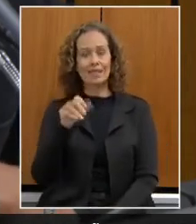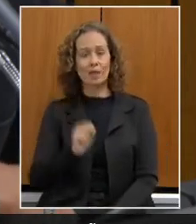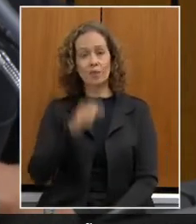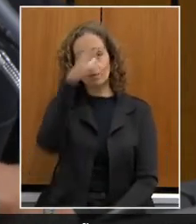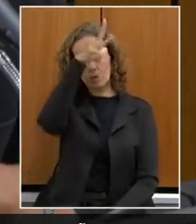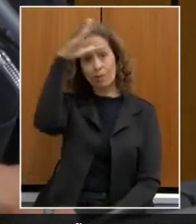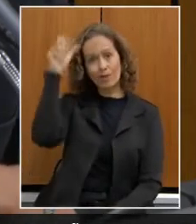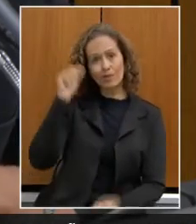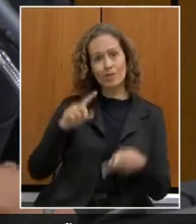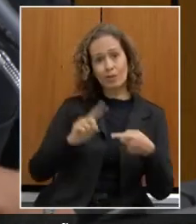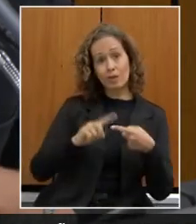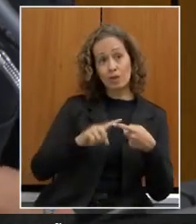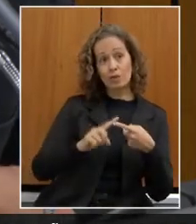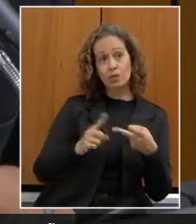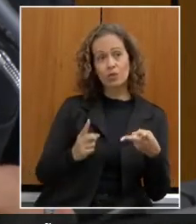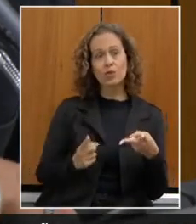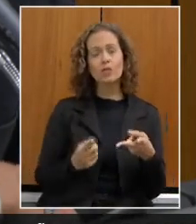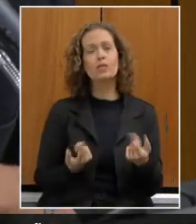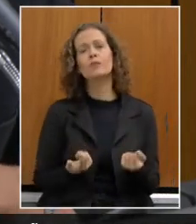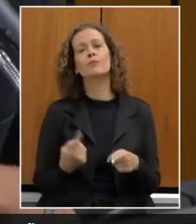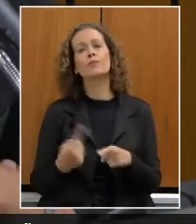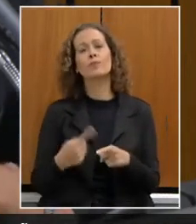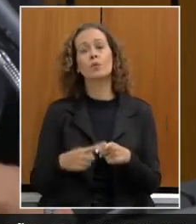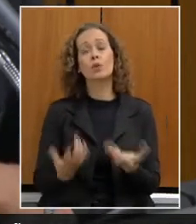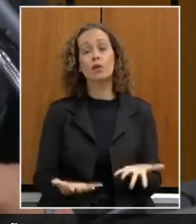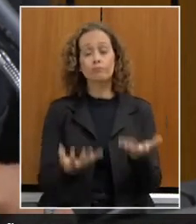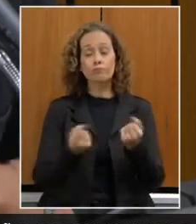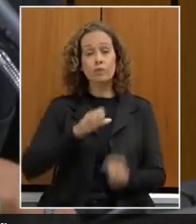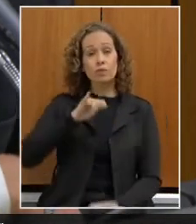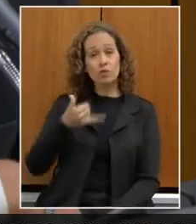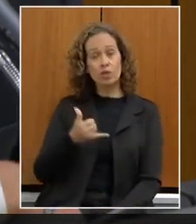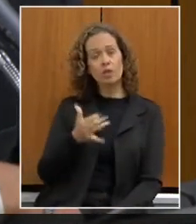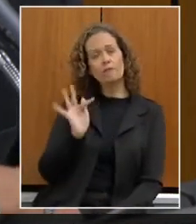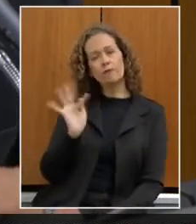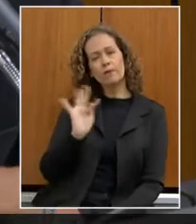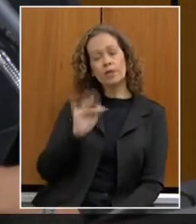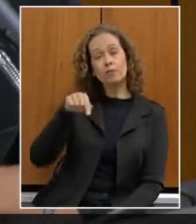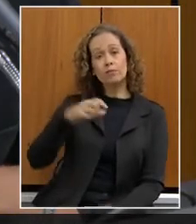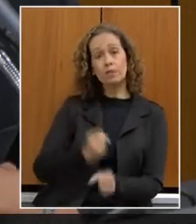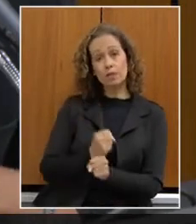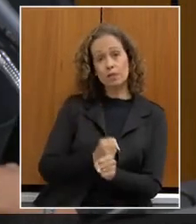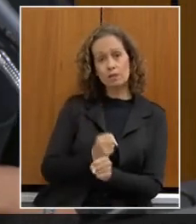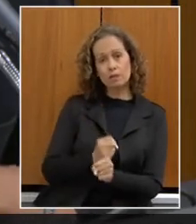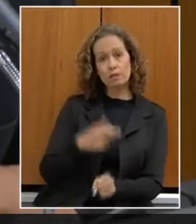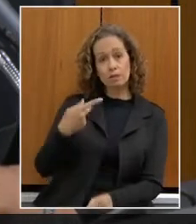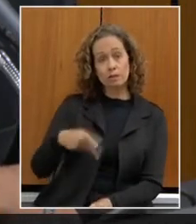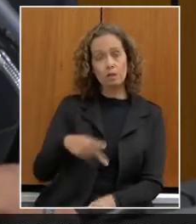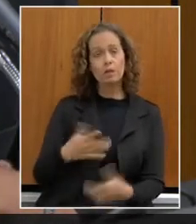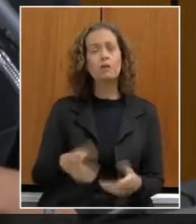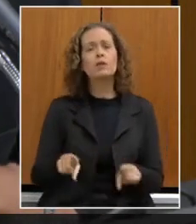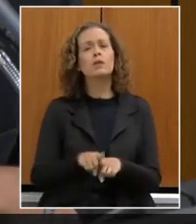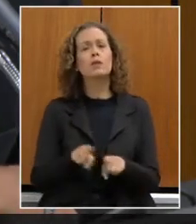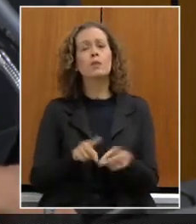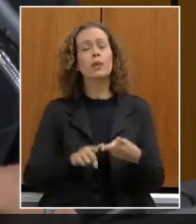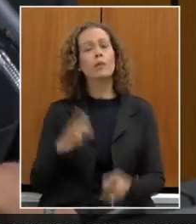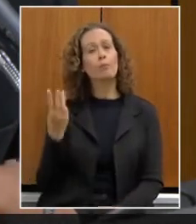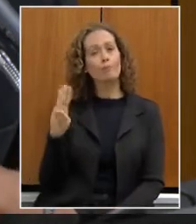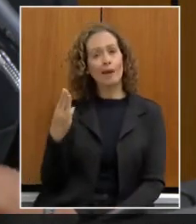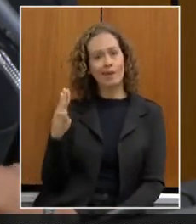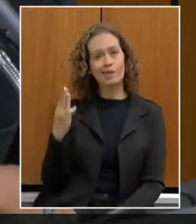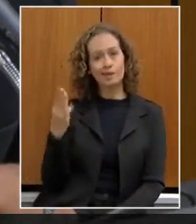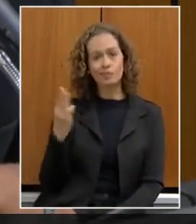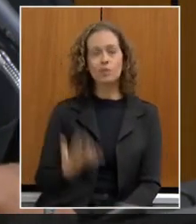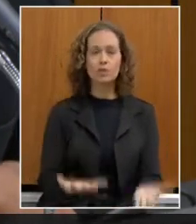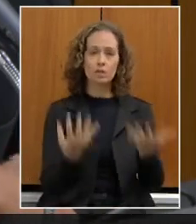recebeu doses à época em janeiro deste ano fevereiro deste ano e Maranhão que recebeu 300 mil